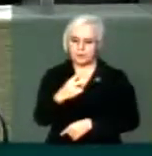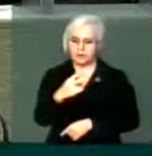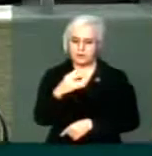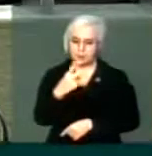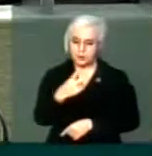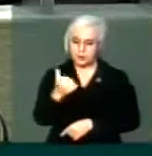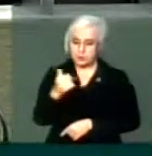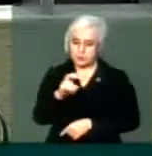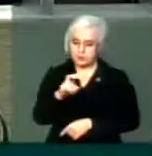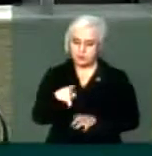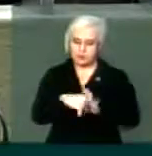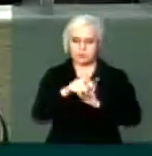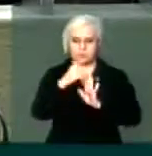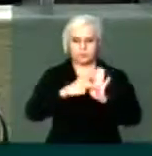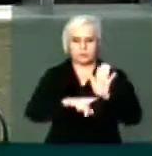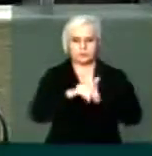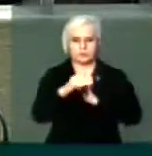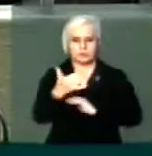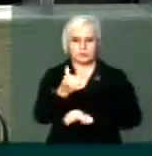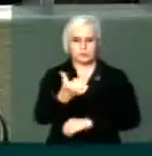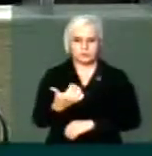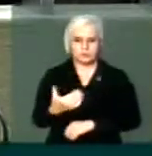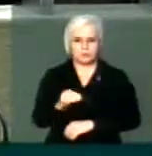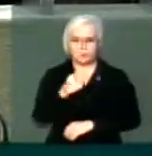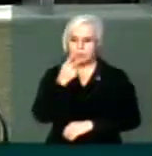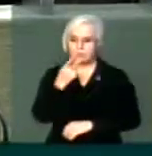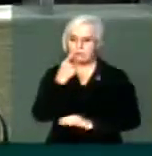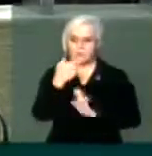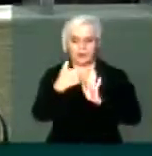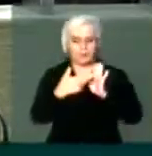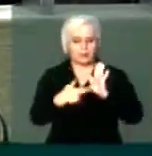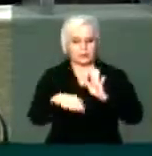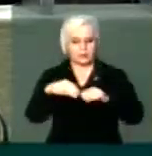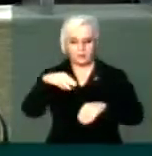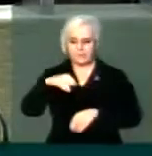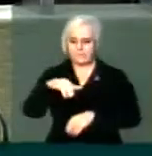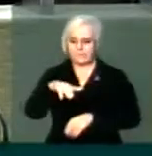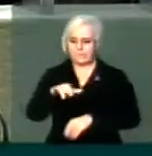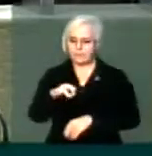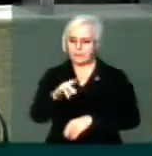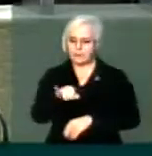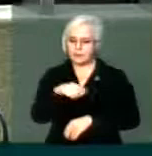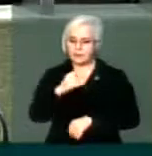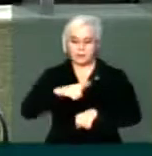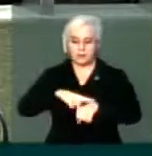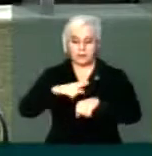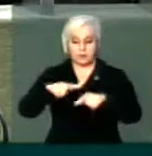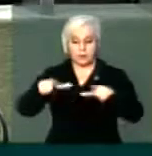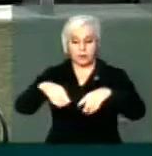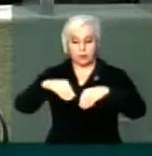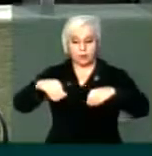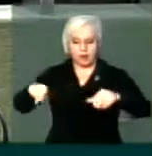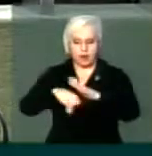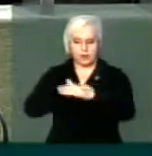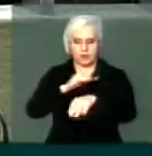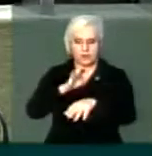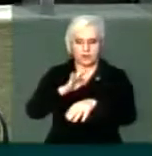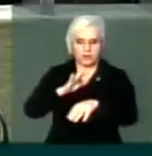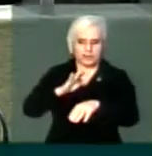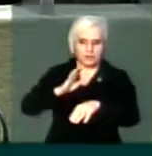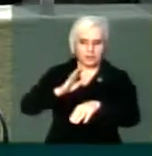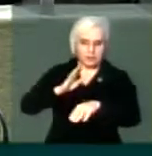PL 1610, que trata de regulamentar a mineração em terra indígena, e todas